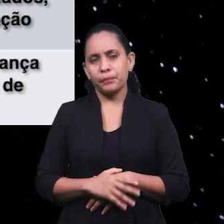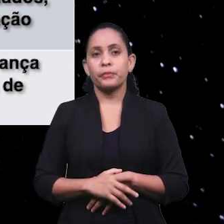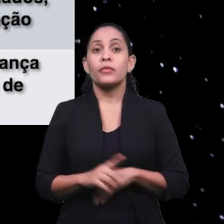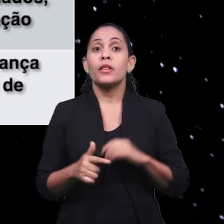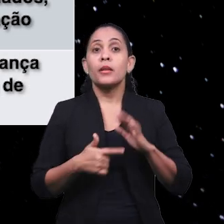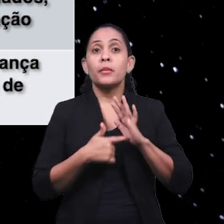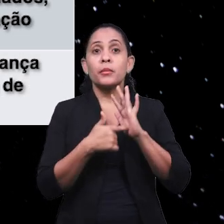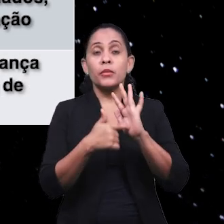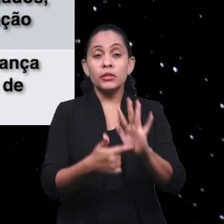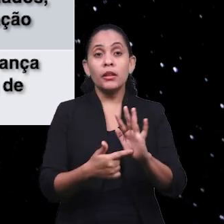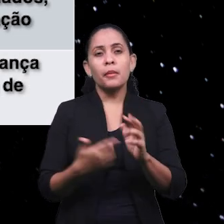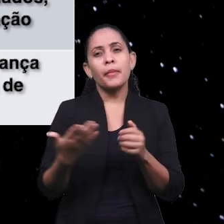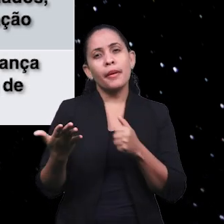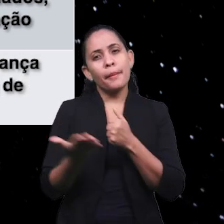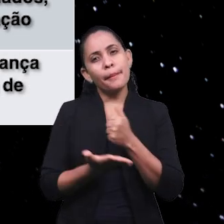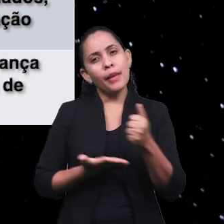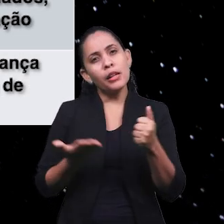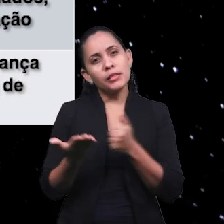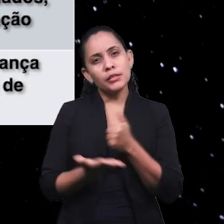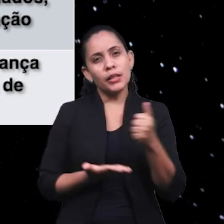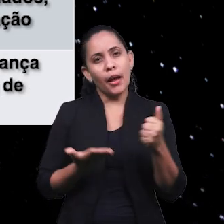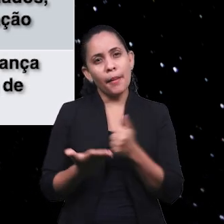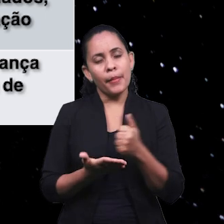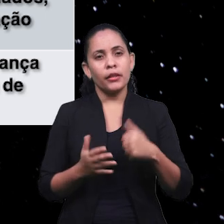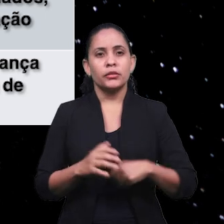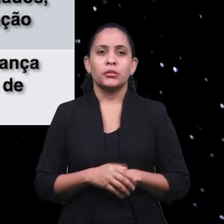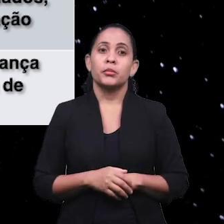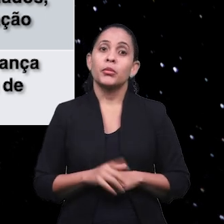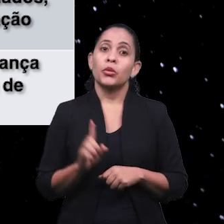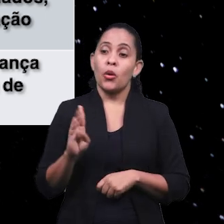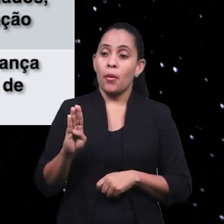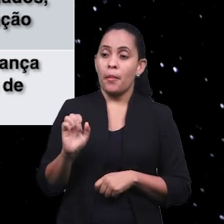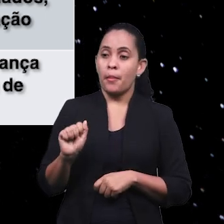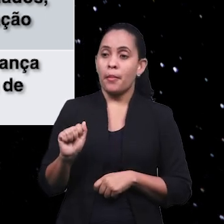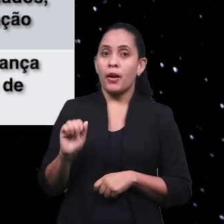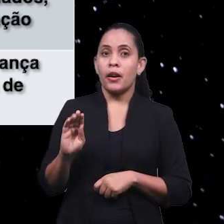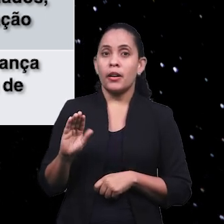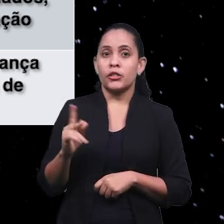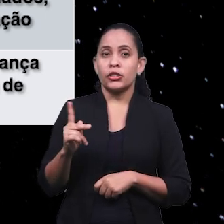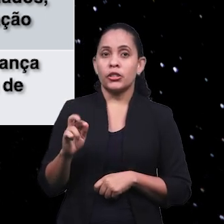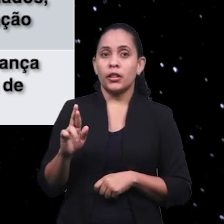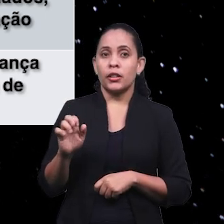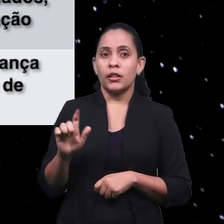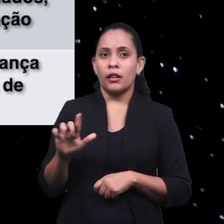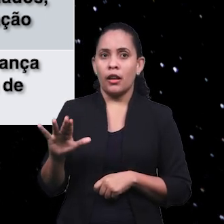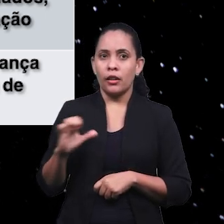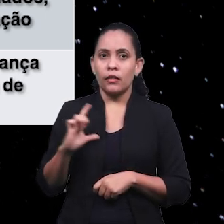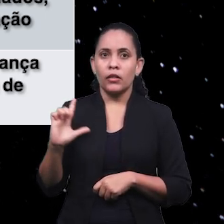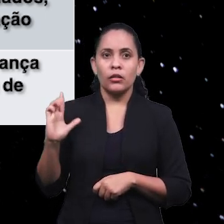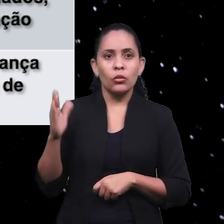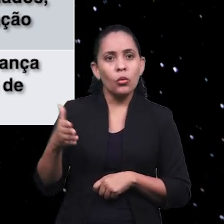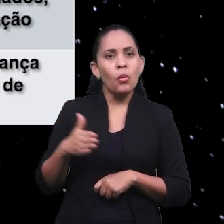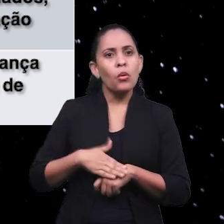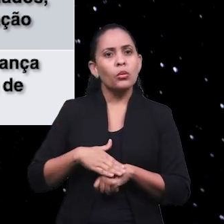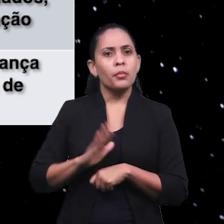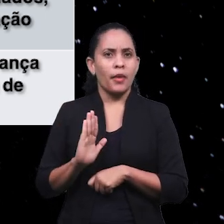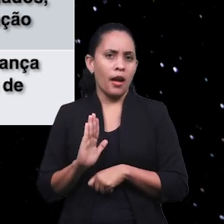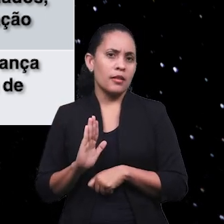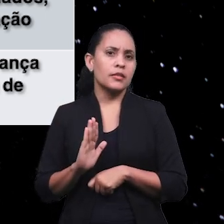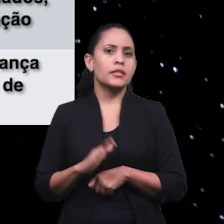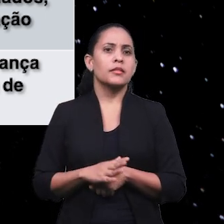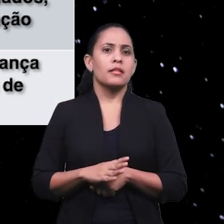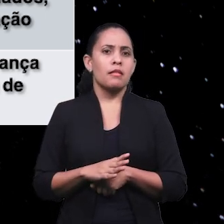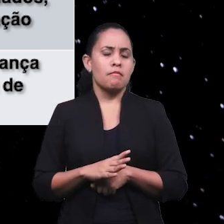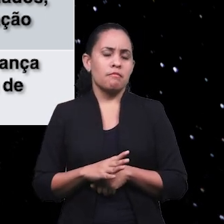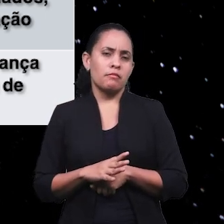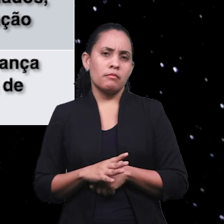mostrando basicamente que o bacharelado evidentemente vai exigir, né, uma duração um pouco maior, mas para